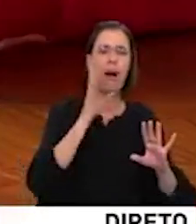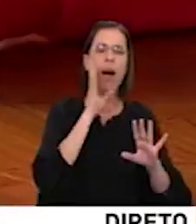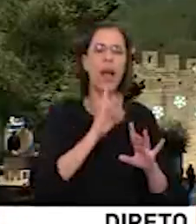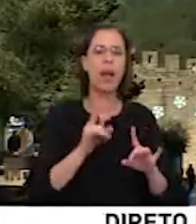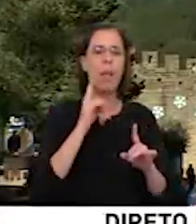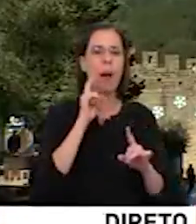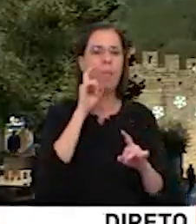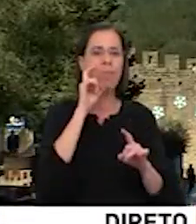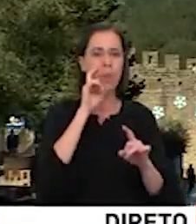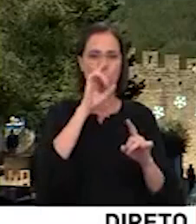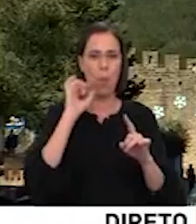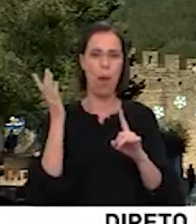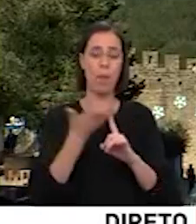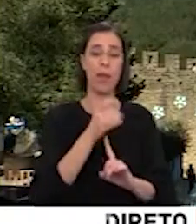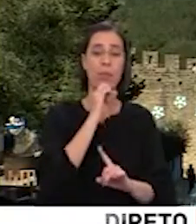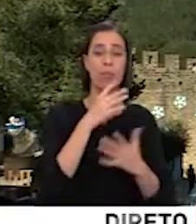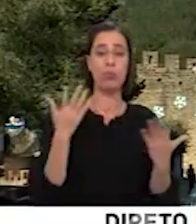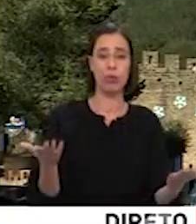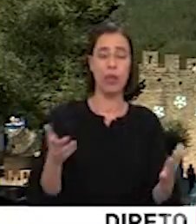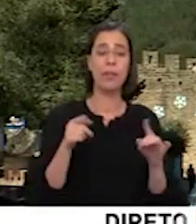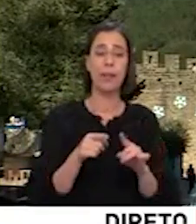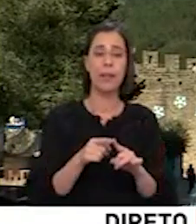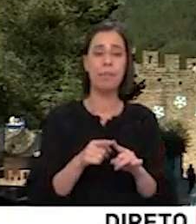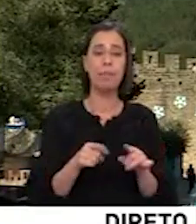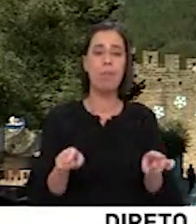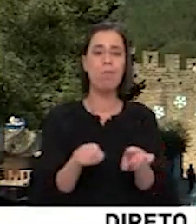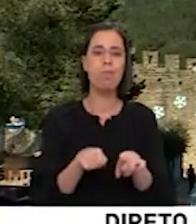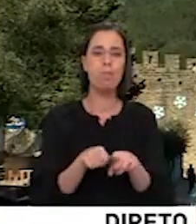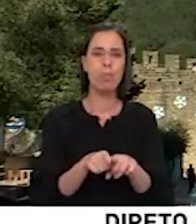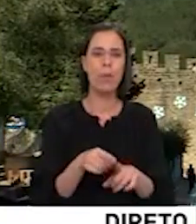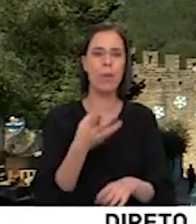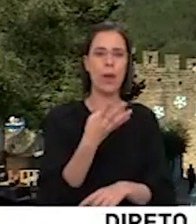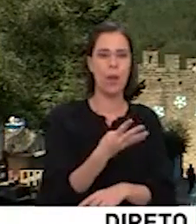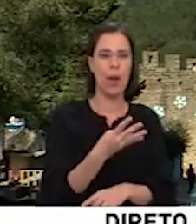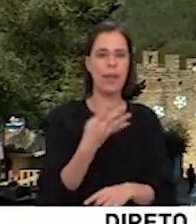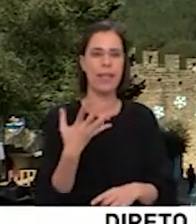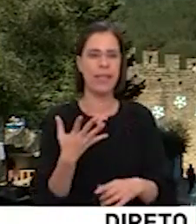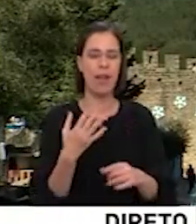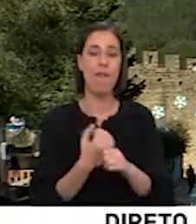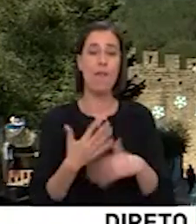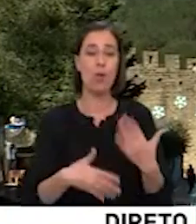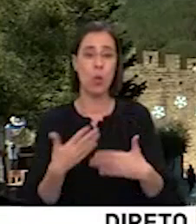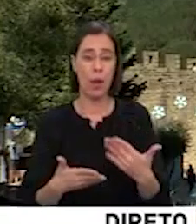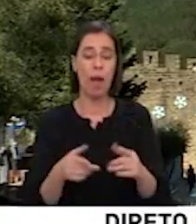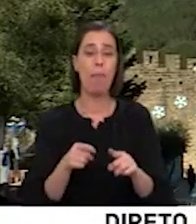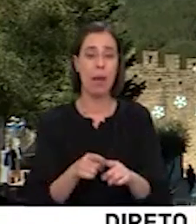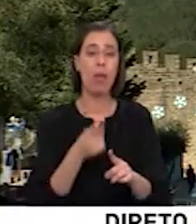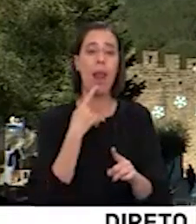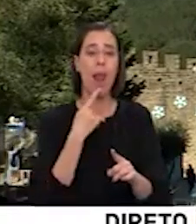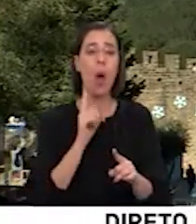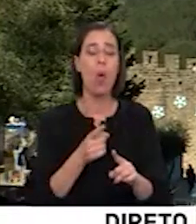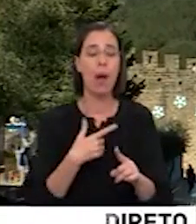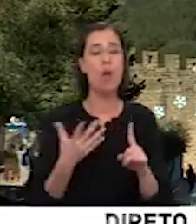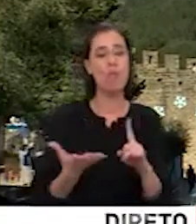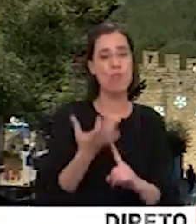mais sustentável possível e, portanto, que equivale a 4, 5 arcas em funcionamento e, portanto,